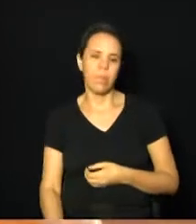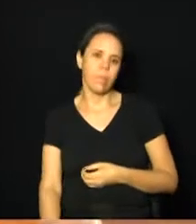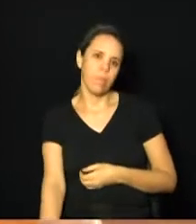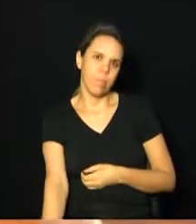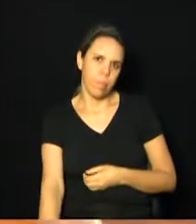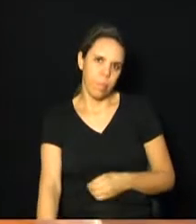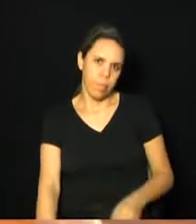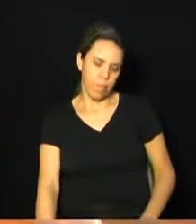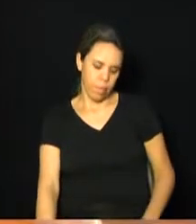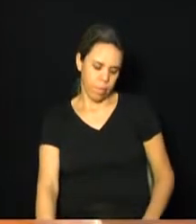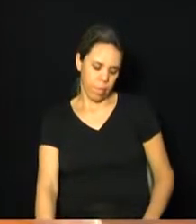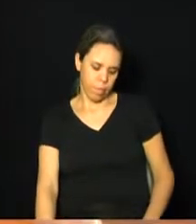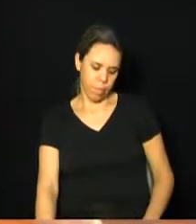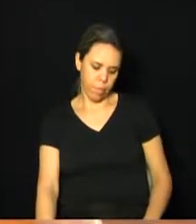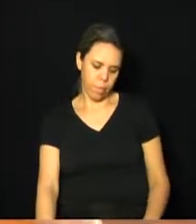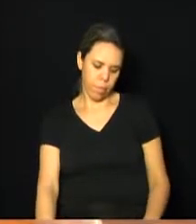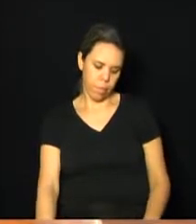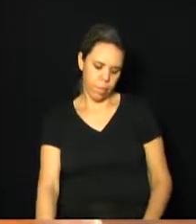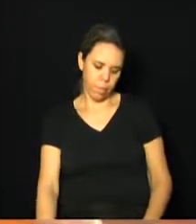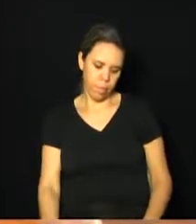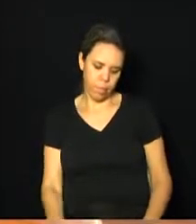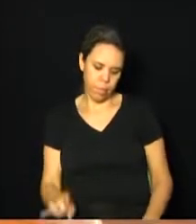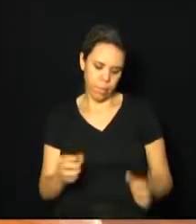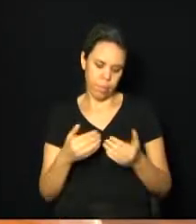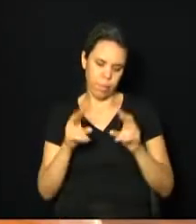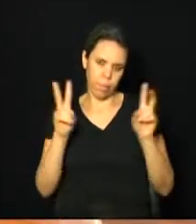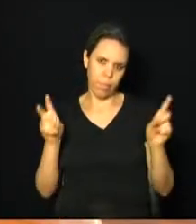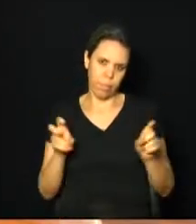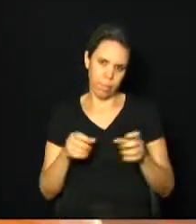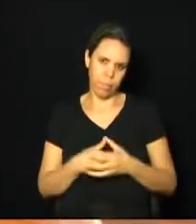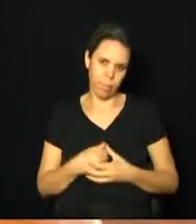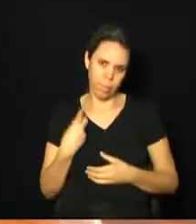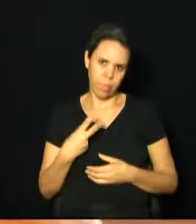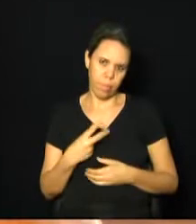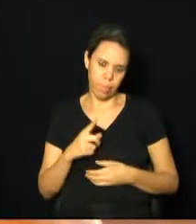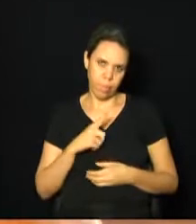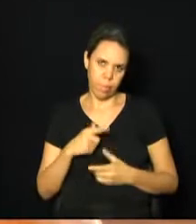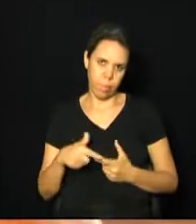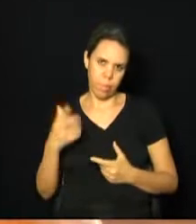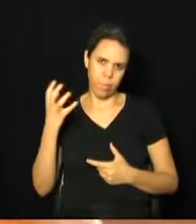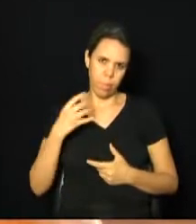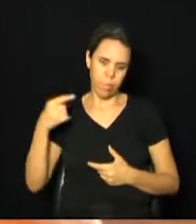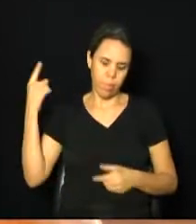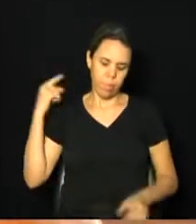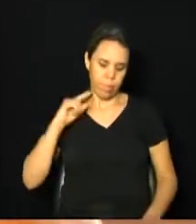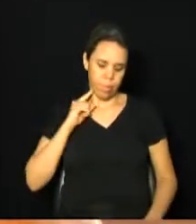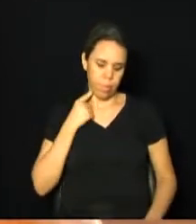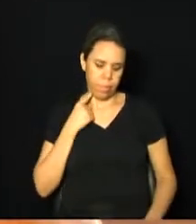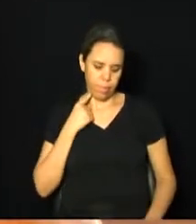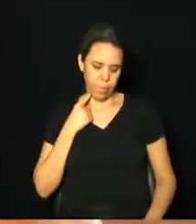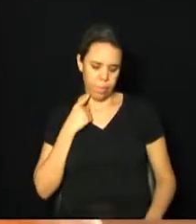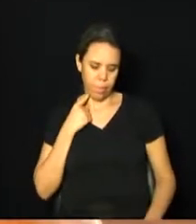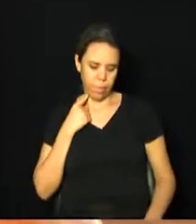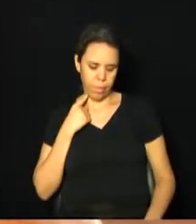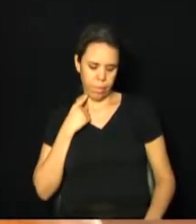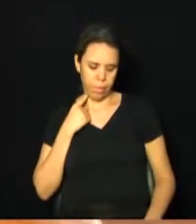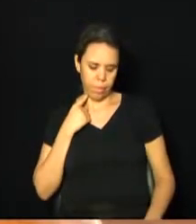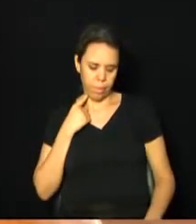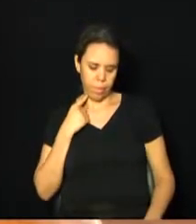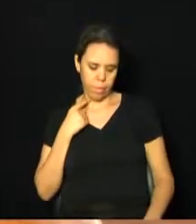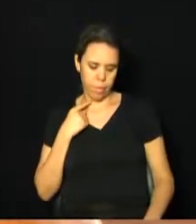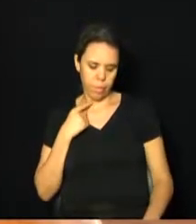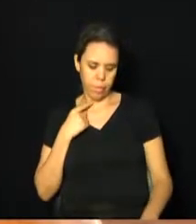né? Só abrindo um ênfase, vereadora, nós tínhamos um problema sério com lixo ali na estação ambiental, né,